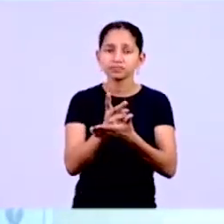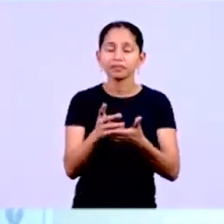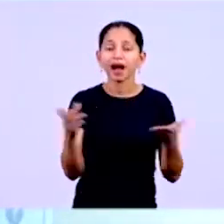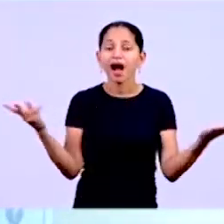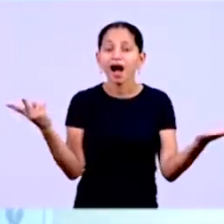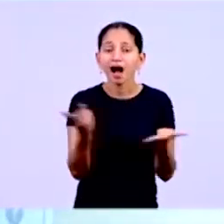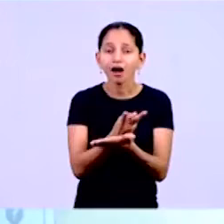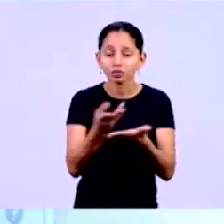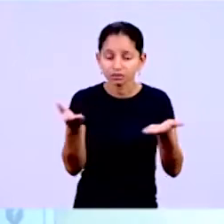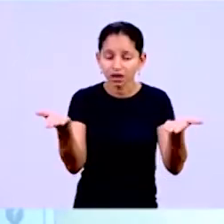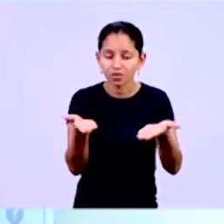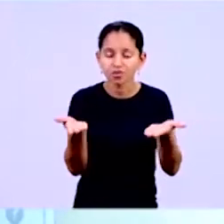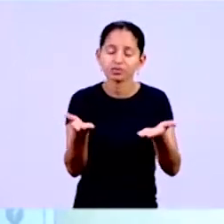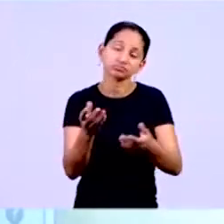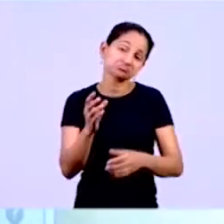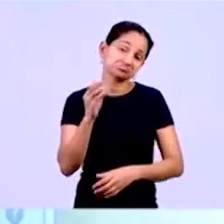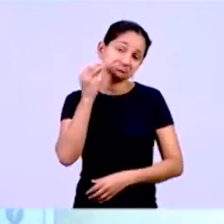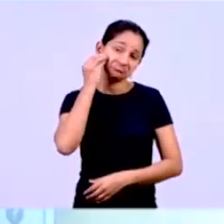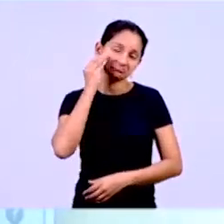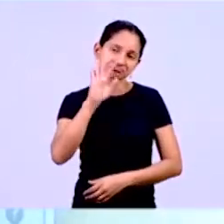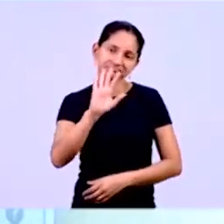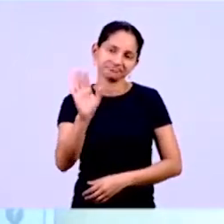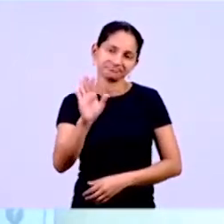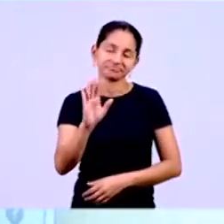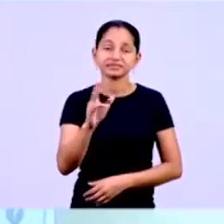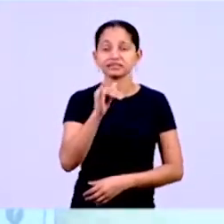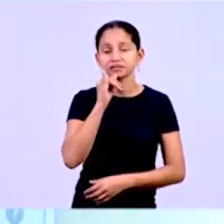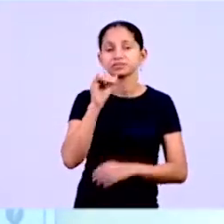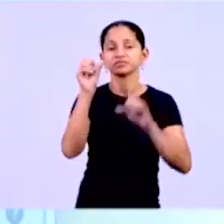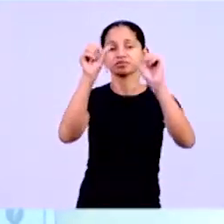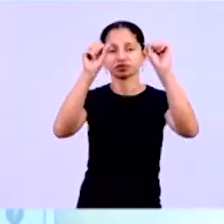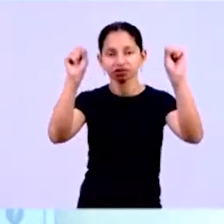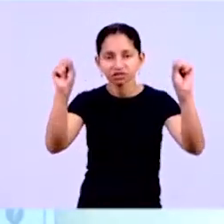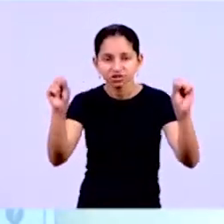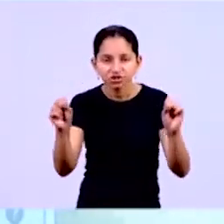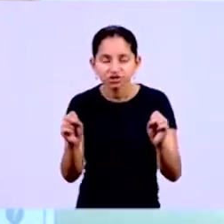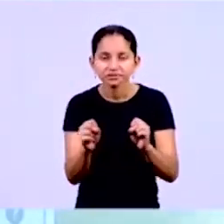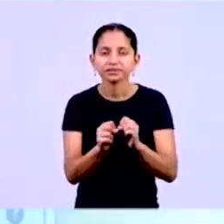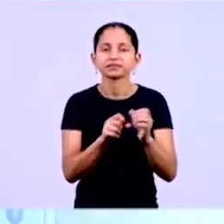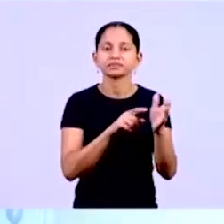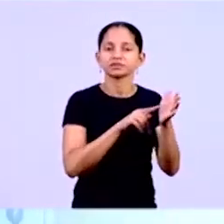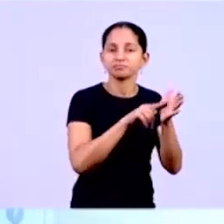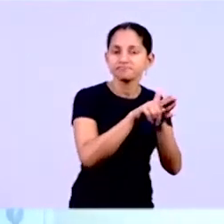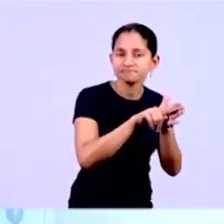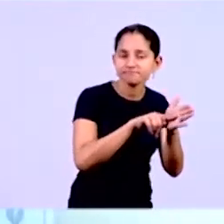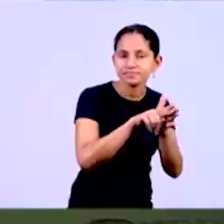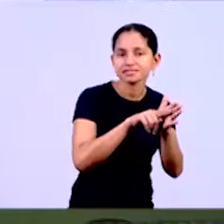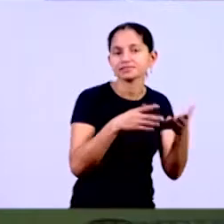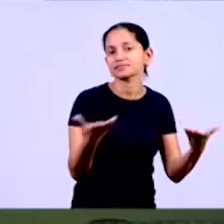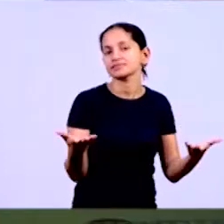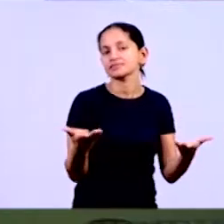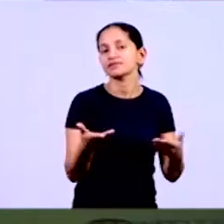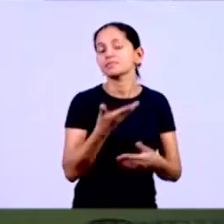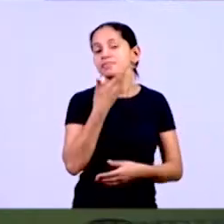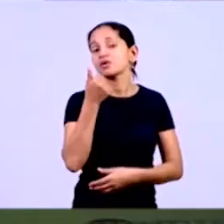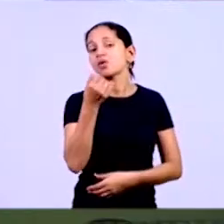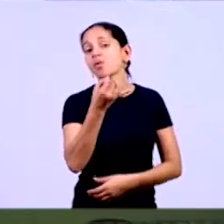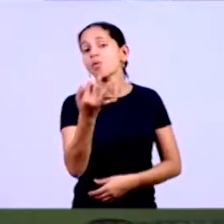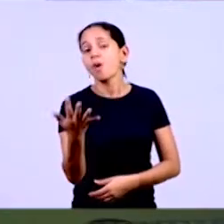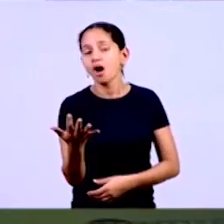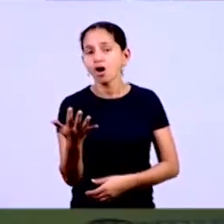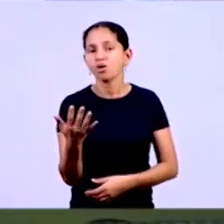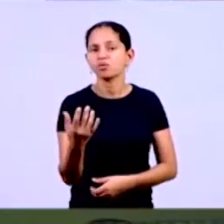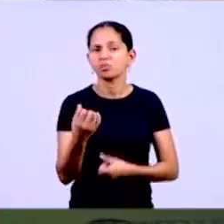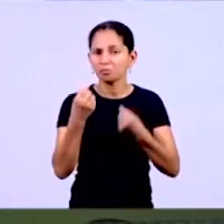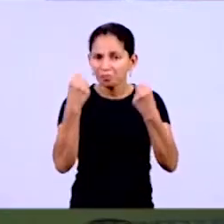situação, né? Então, se eu vou utilizar um sistema em campo, fazer coleta de dados, o que é que eu precisaria comprar, né? Um computador